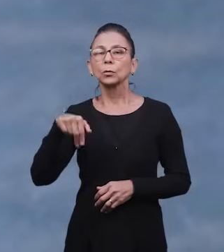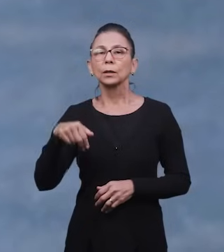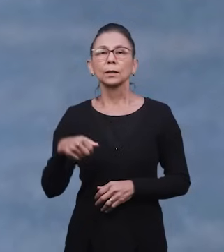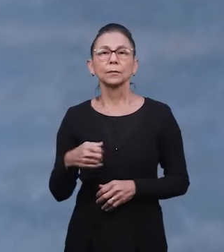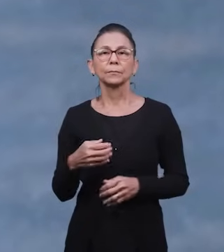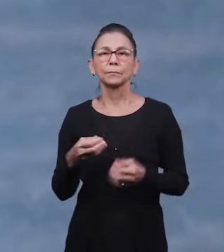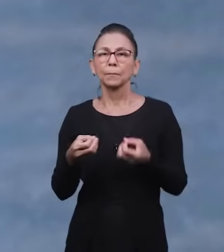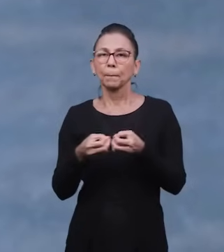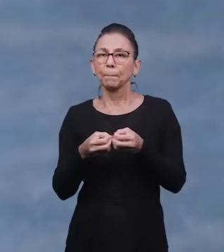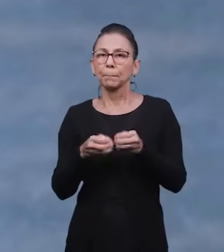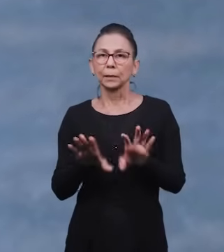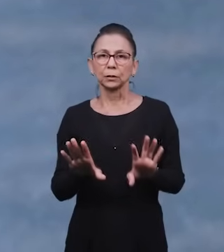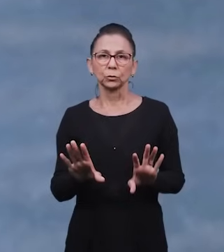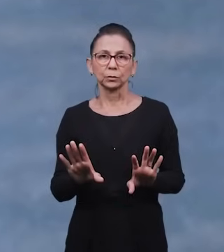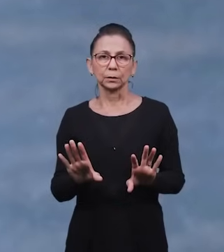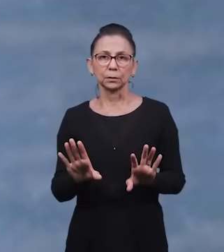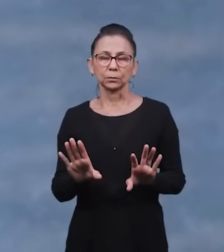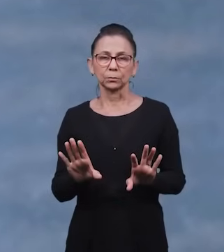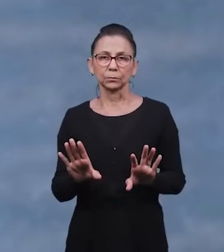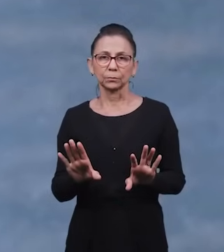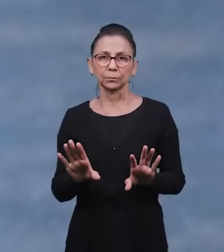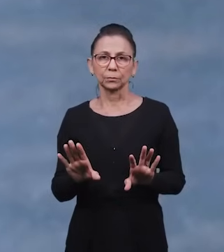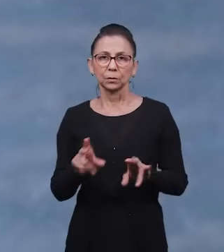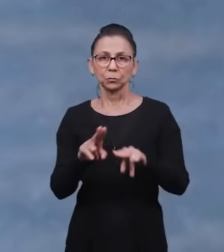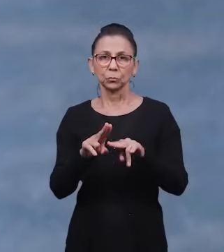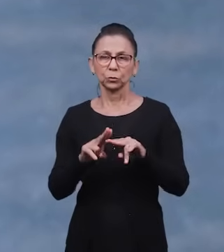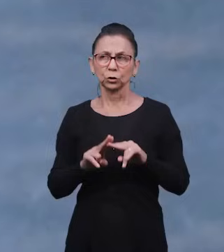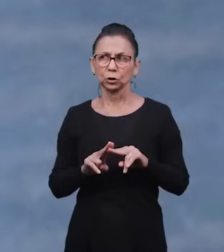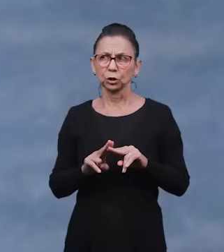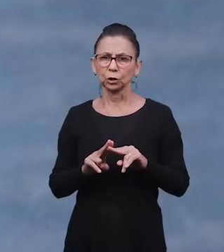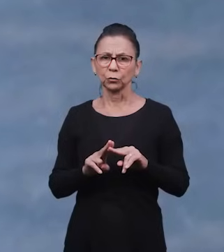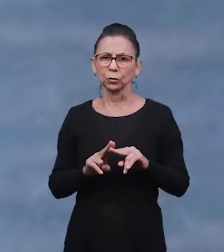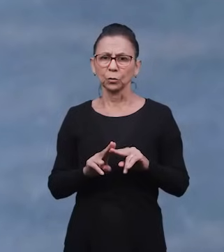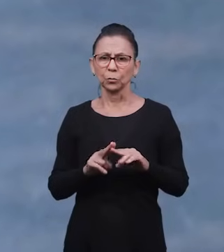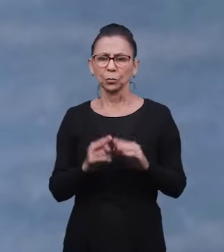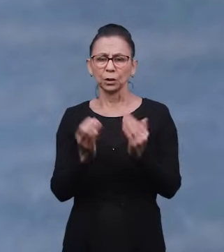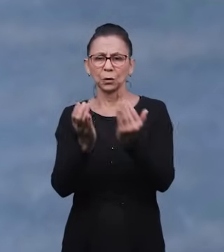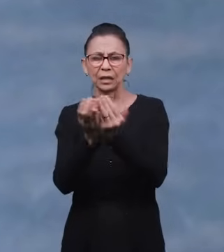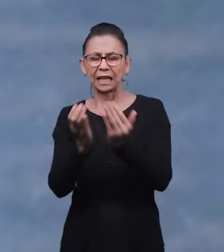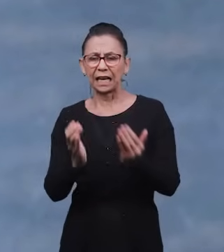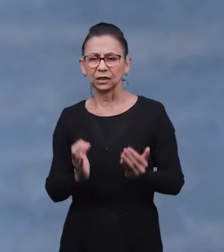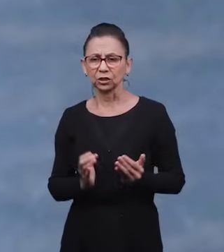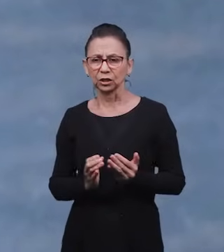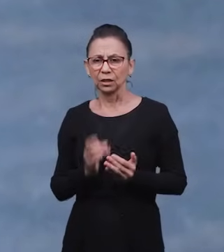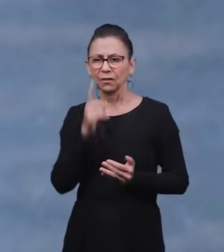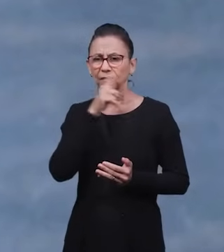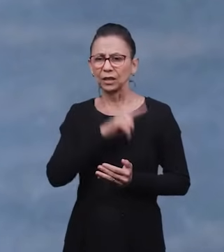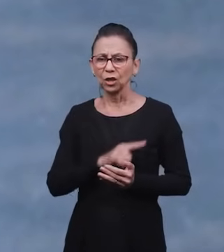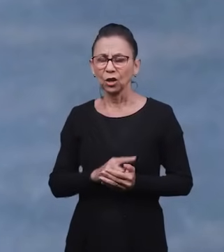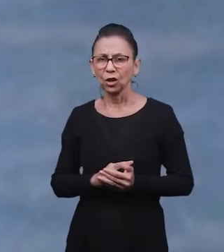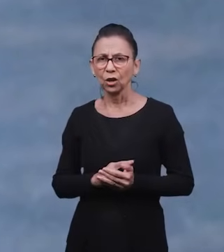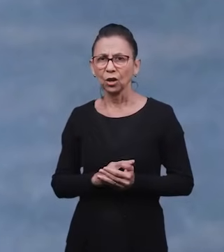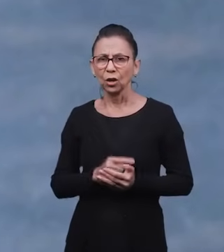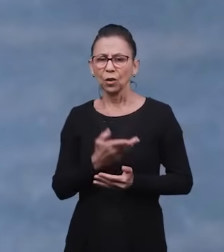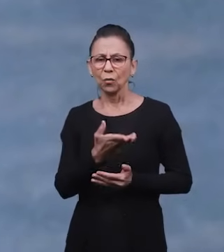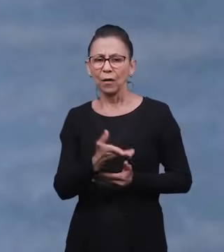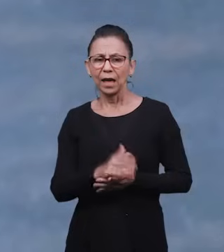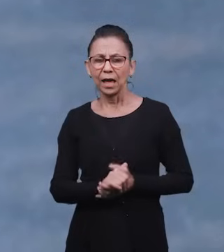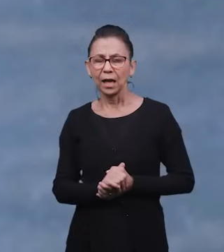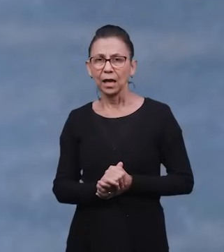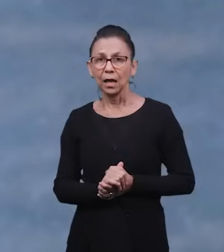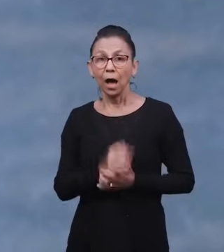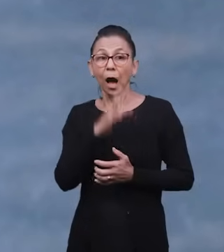sofrerá qualquer prejuízo por qualquer atitude nossa. Mas como é isso? E os escândalos? O que Jesus falou? Haverá